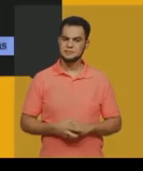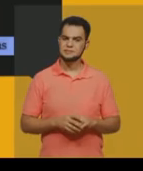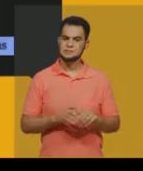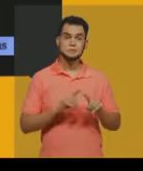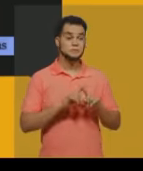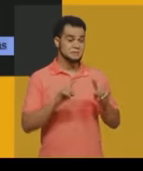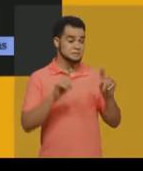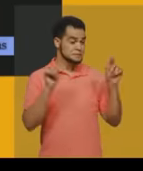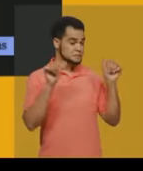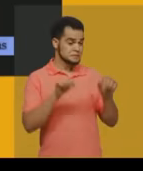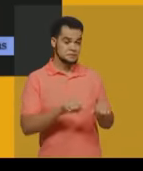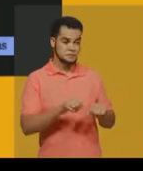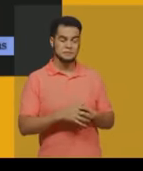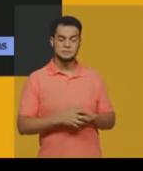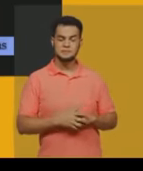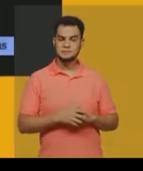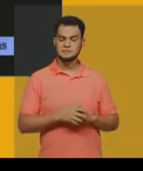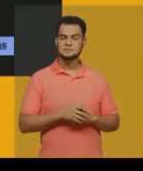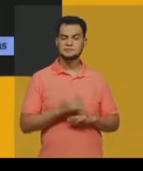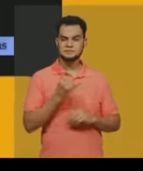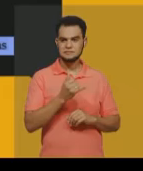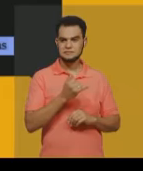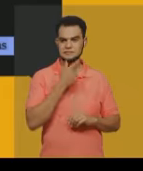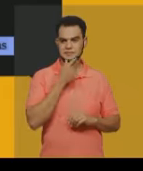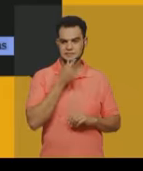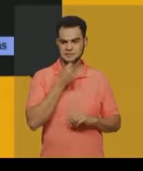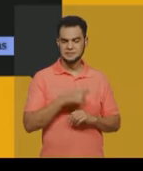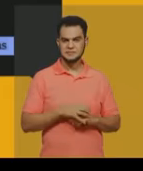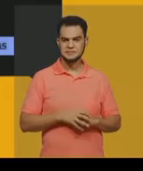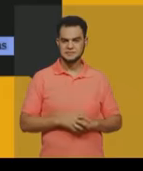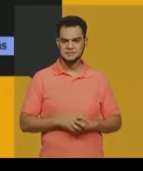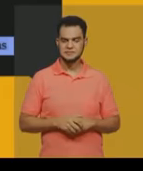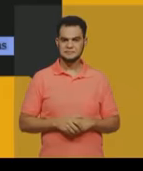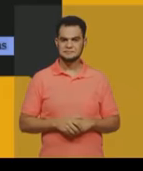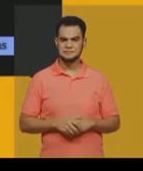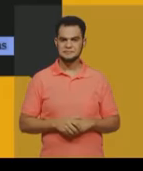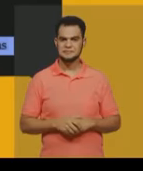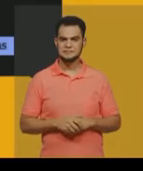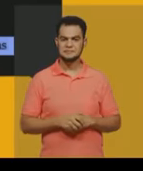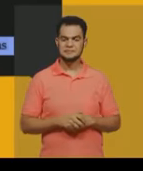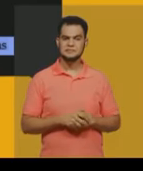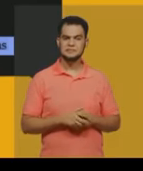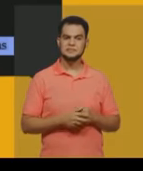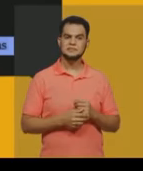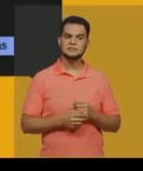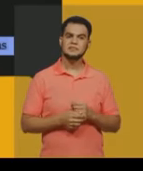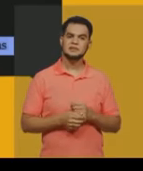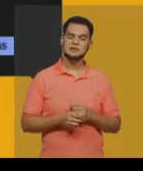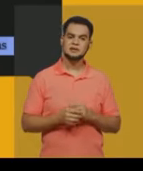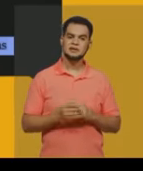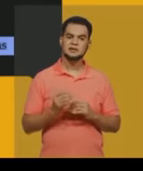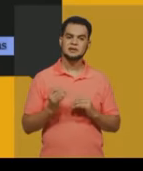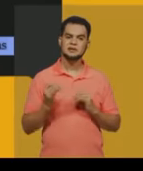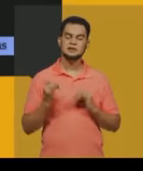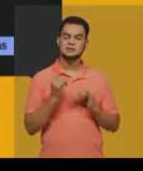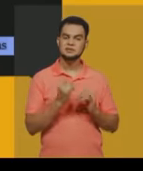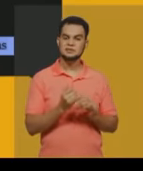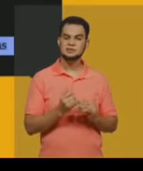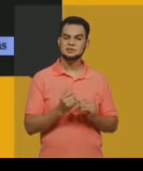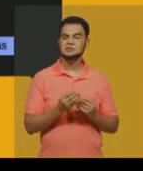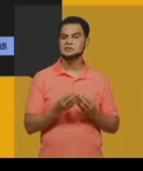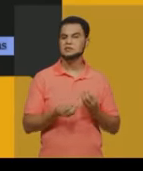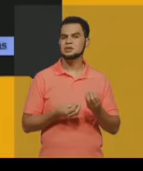tudo, disse o menino, aos verbos. O verbo said, né? Está em todo lugar, disse. Como a estrutura de